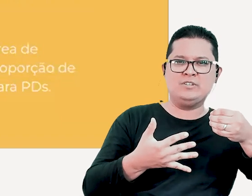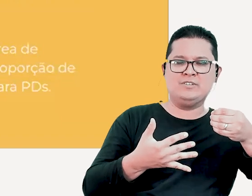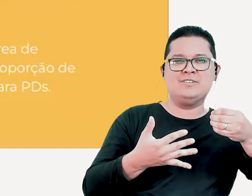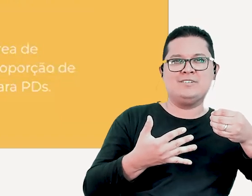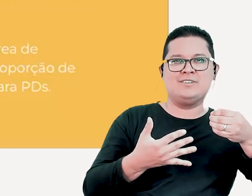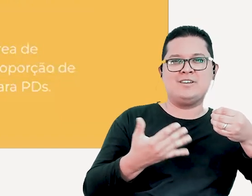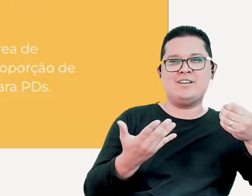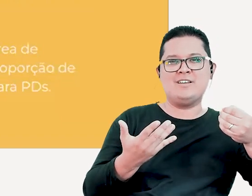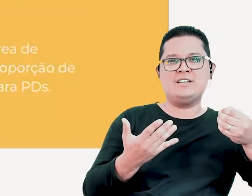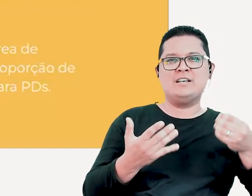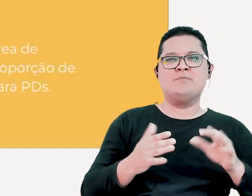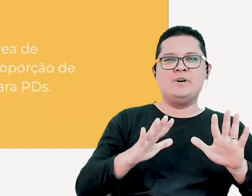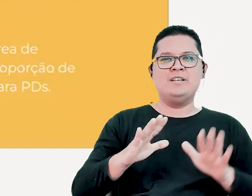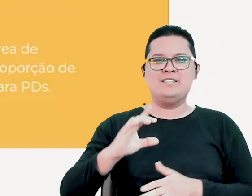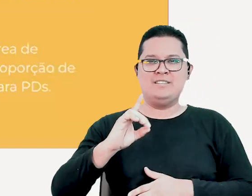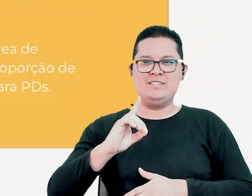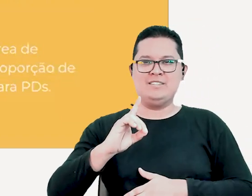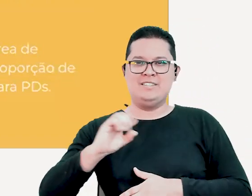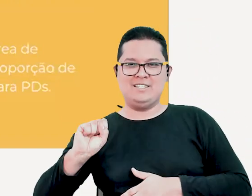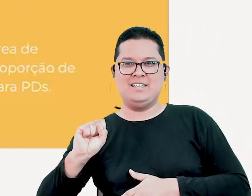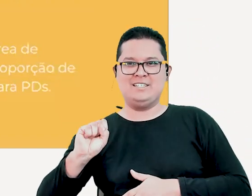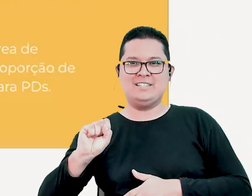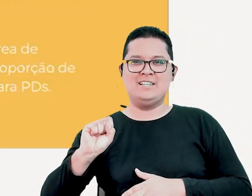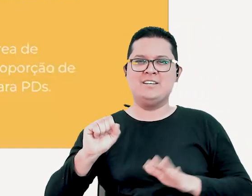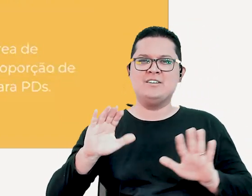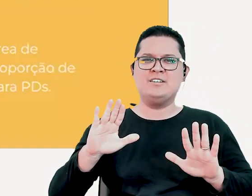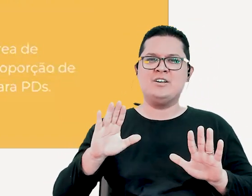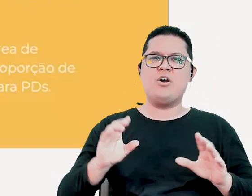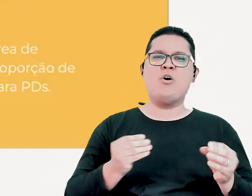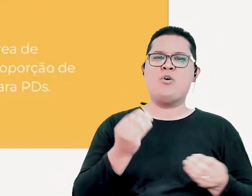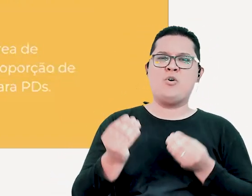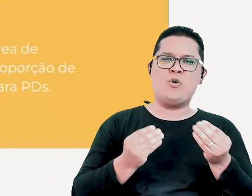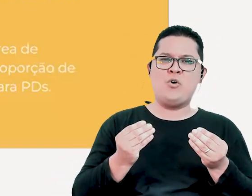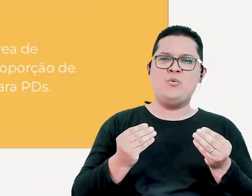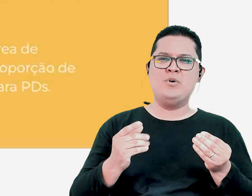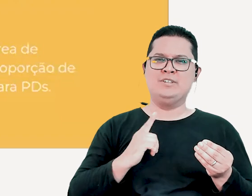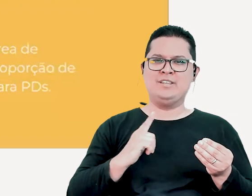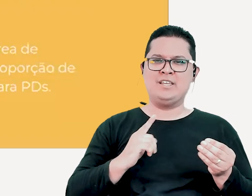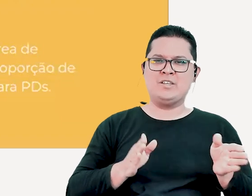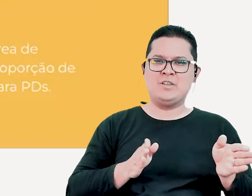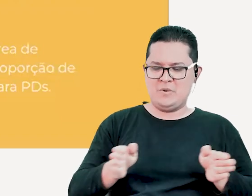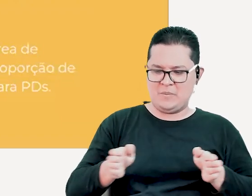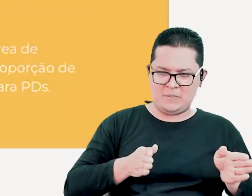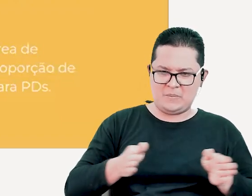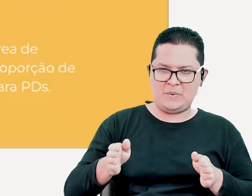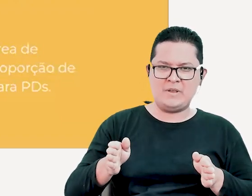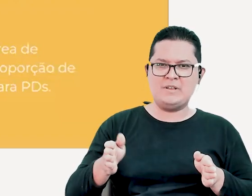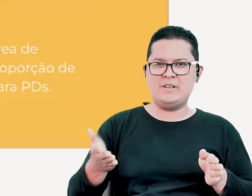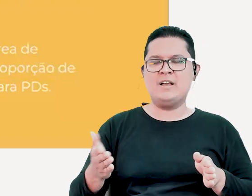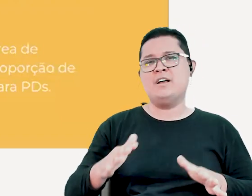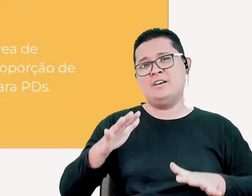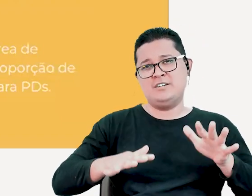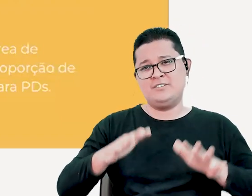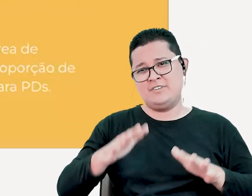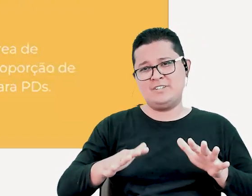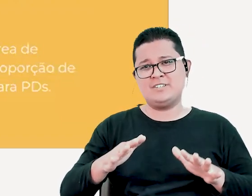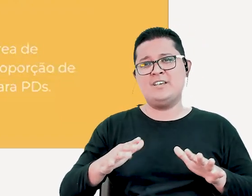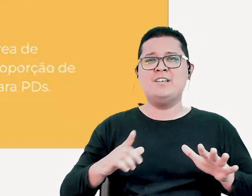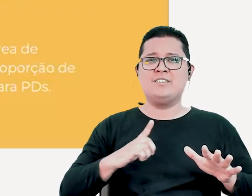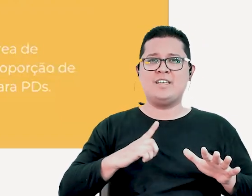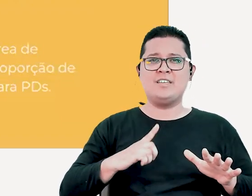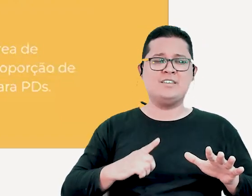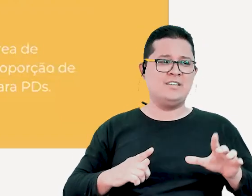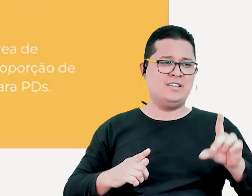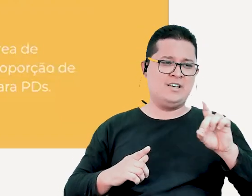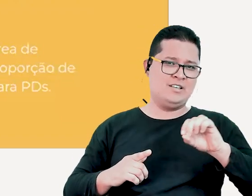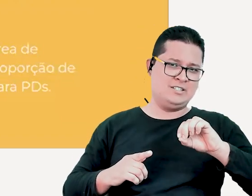nunca é muito forte, mas nem sempre a gente vai ter nas empresas 100 PDs e 100 content designers, né? Muito